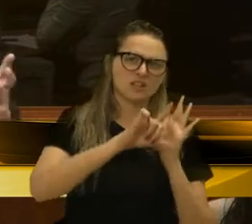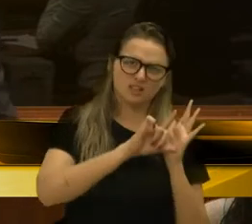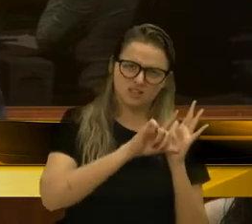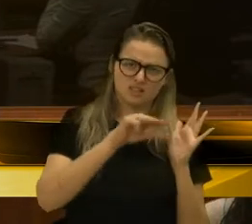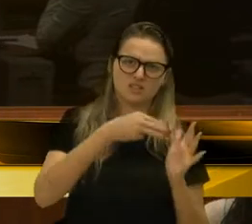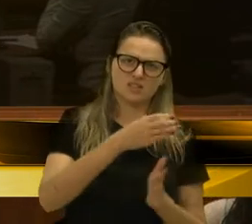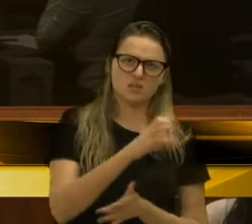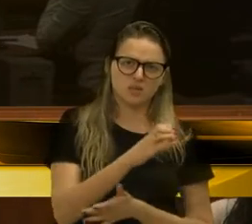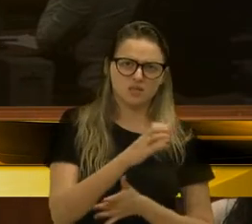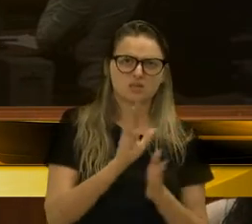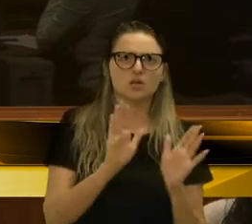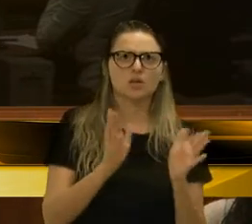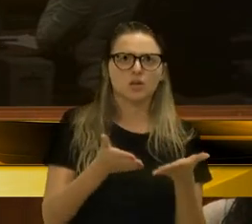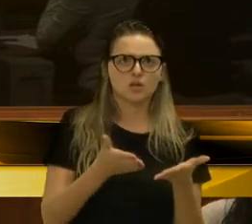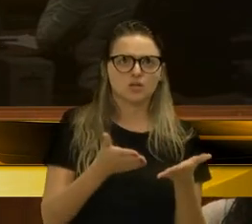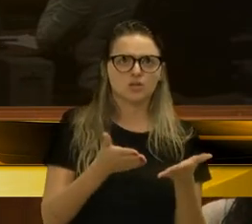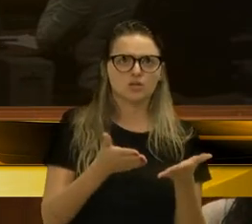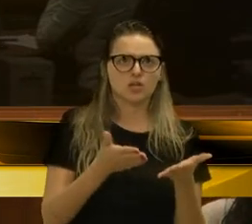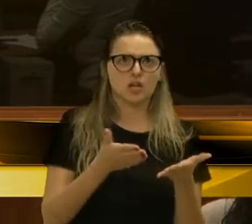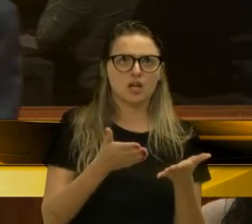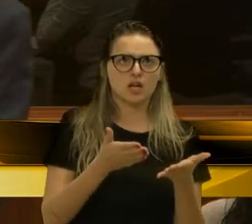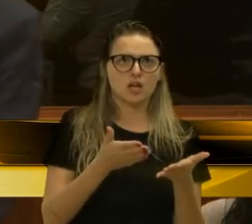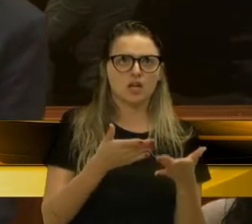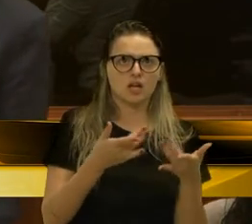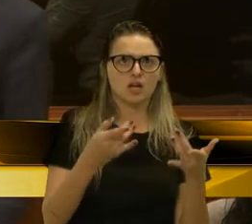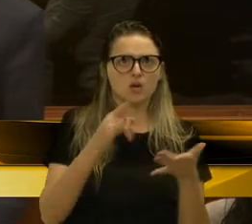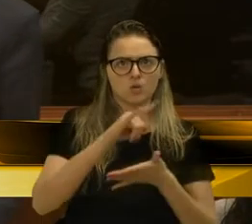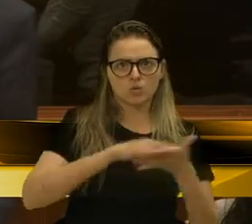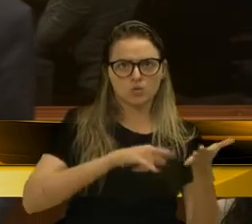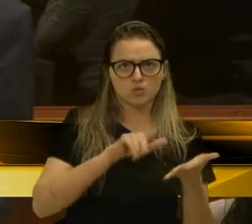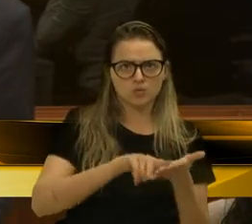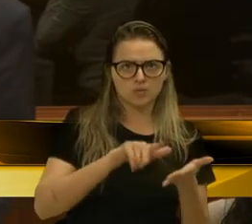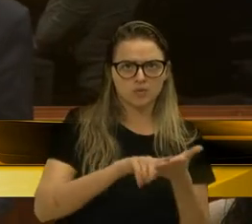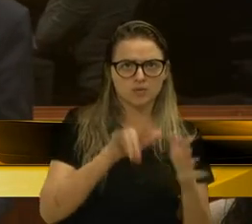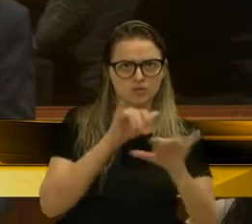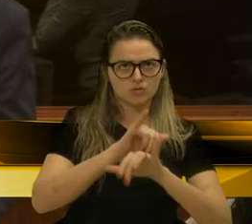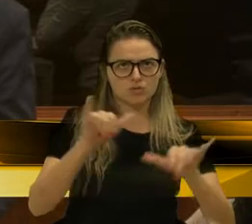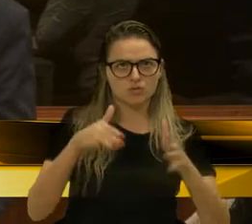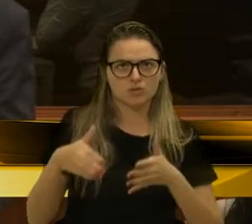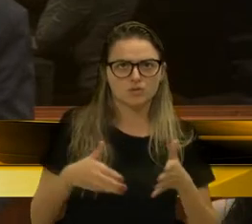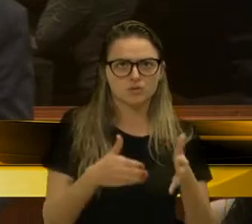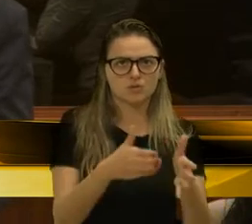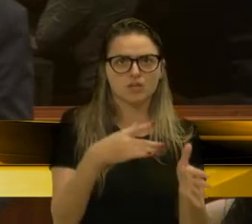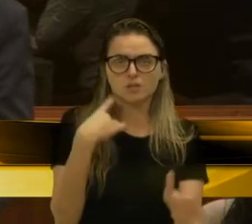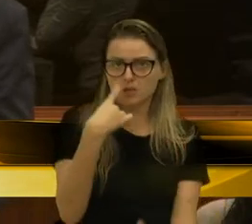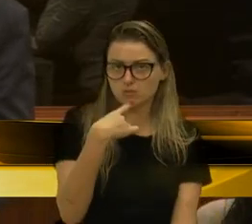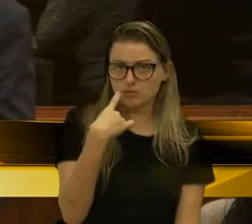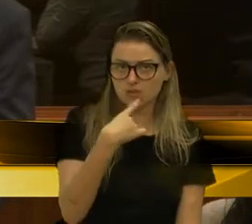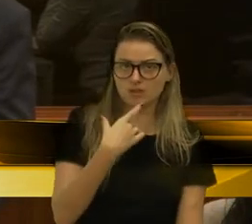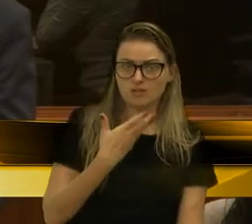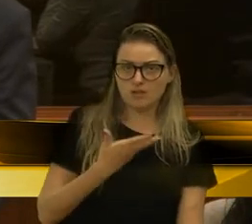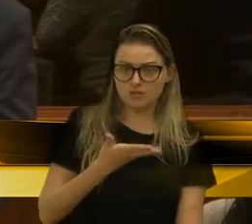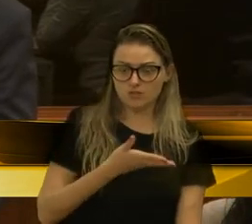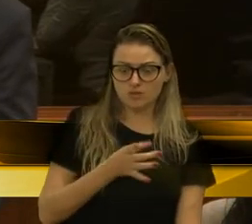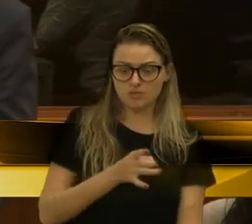março, já havia sido, então, confeccionado esses folders divulgando os Caminhos de Caravaggio?